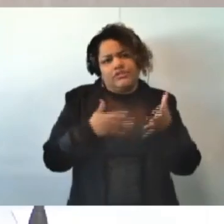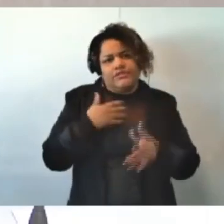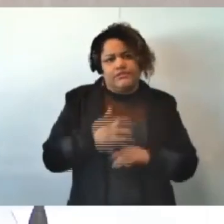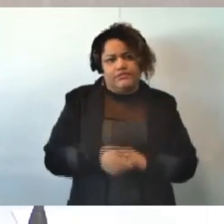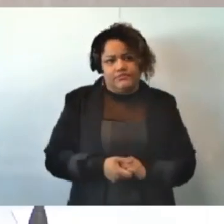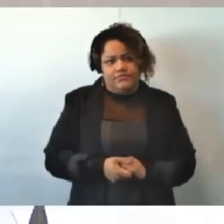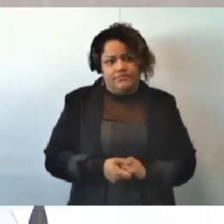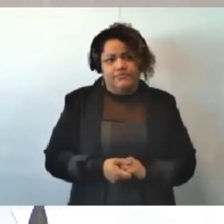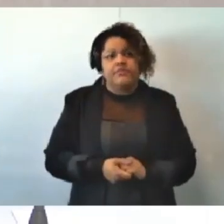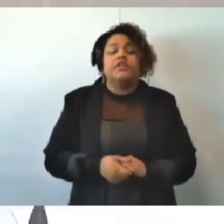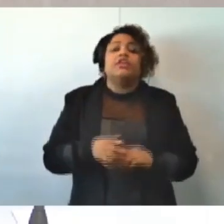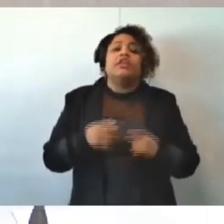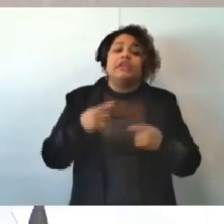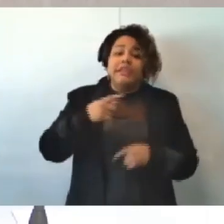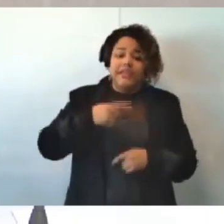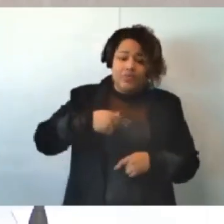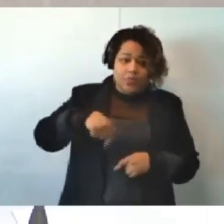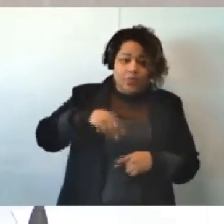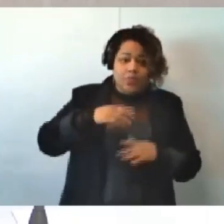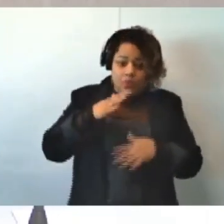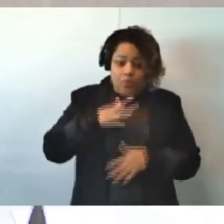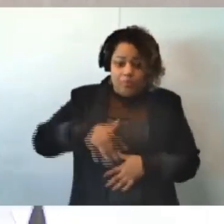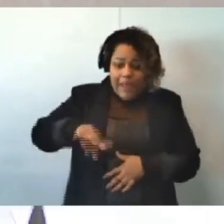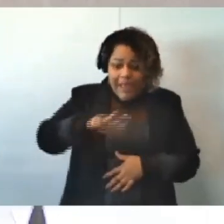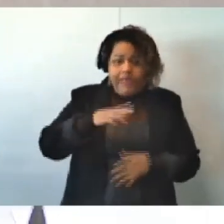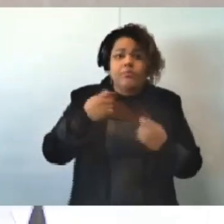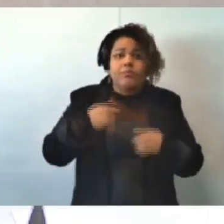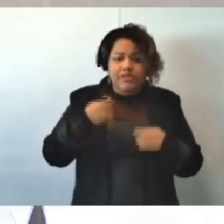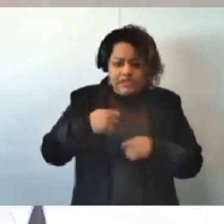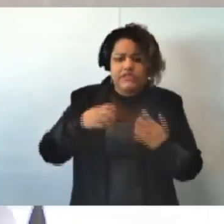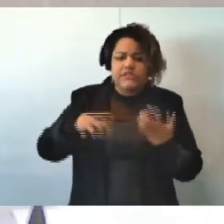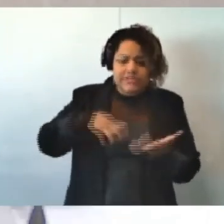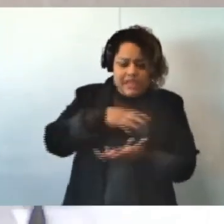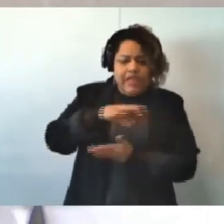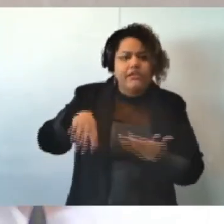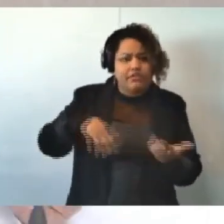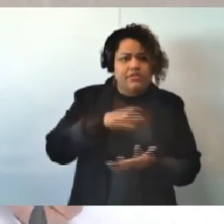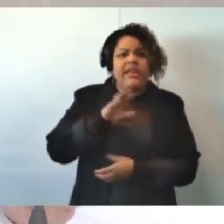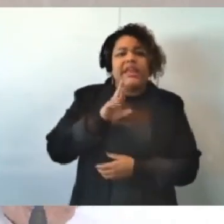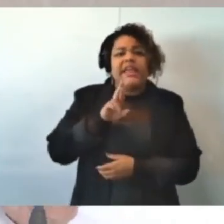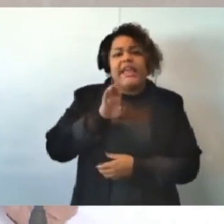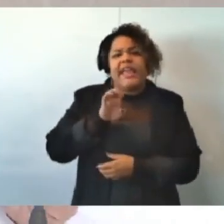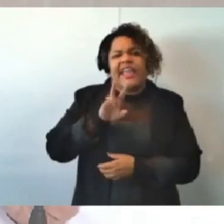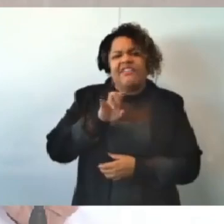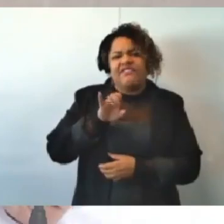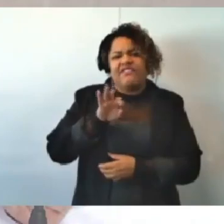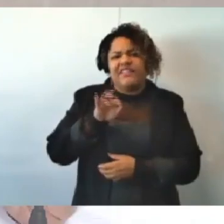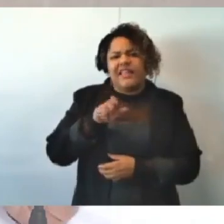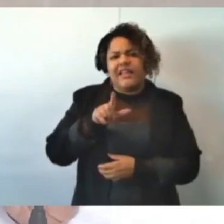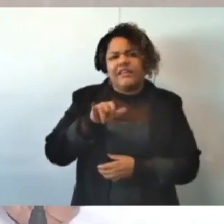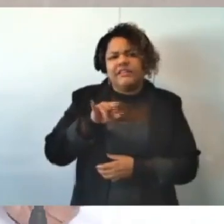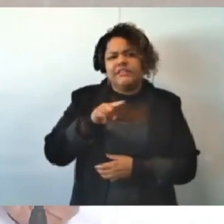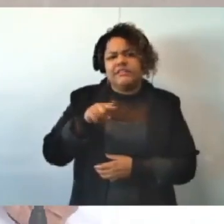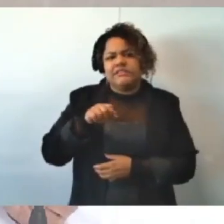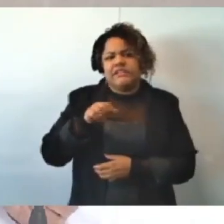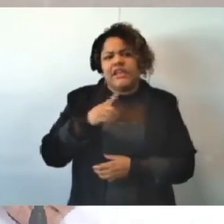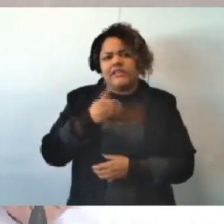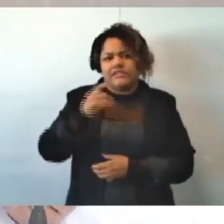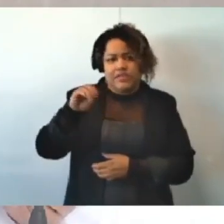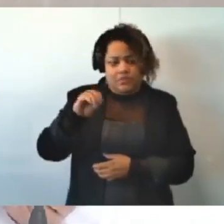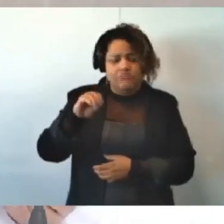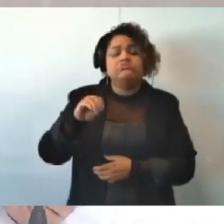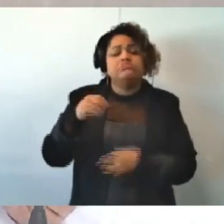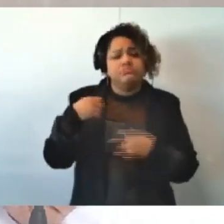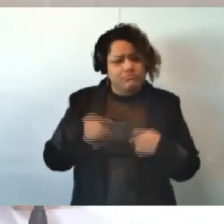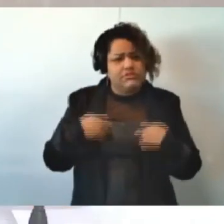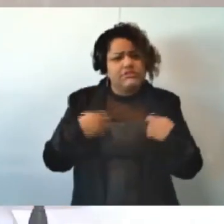porque o bairro precisa, o bairro está muito abandonado. E, como foi falado logo no início, a única rua que está